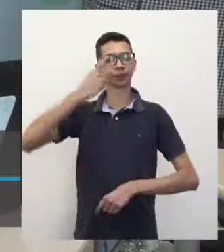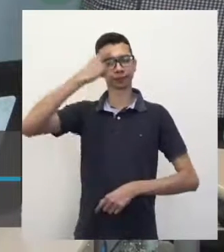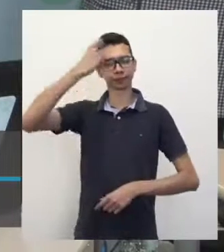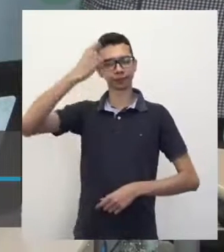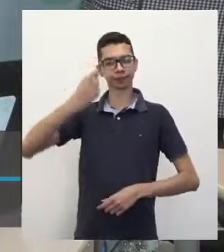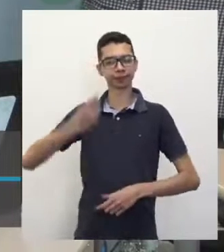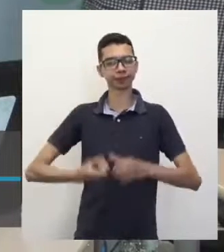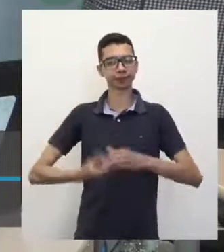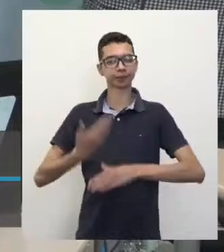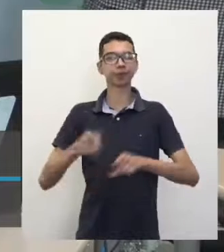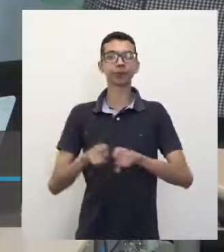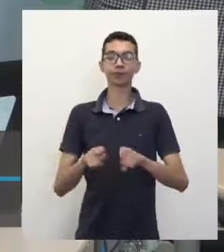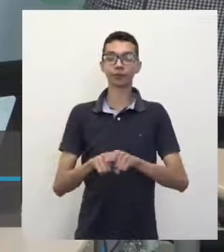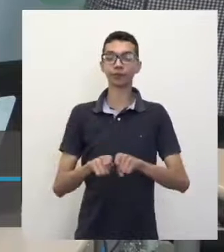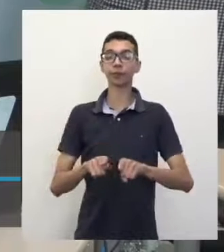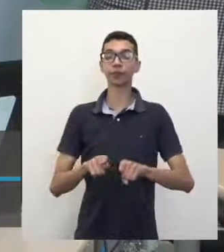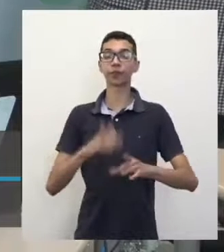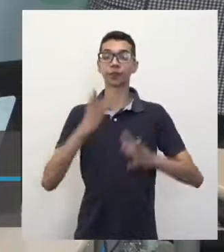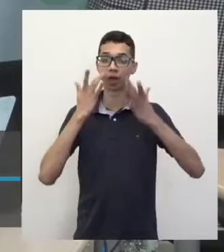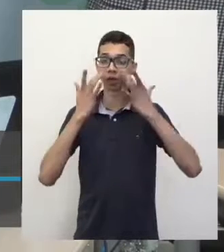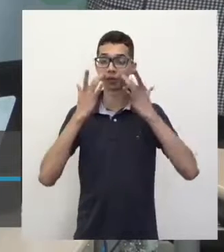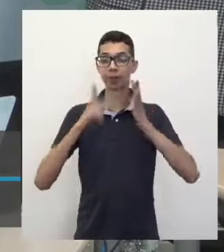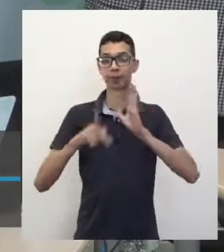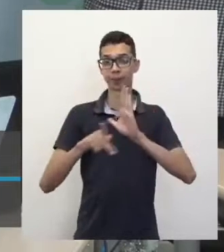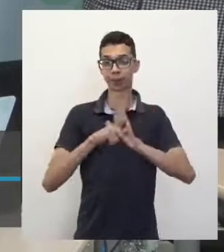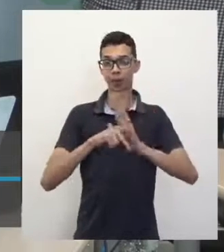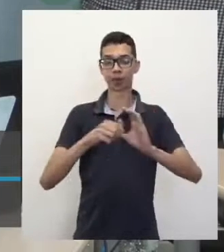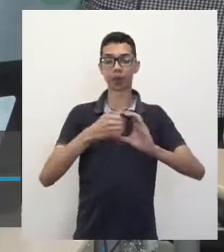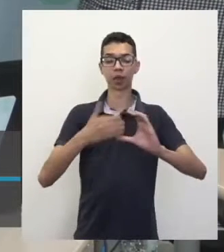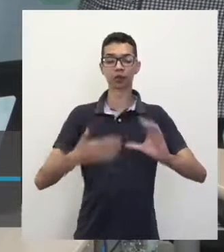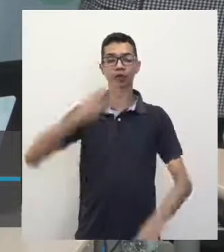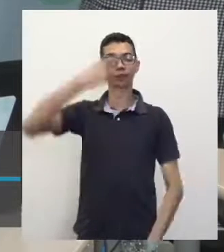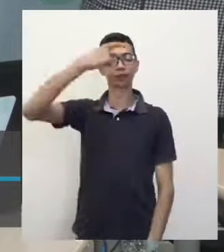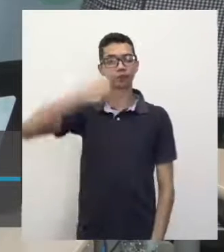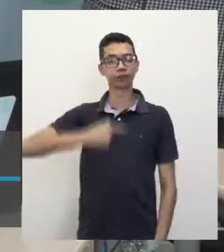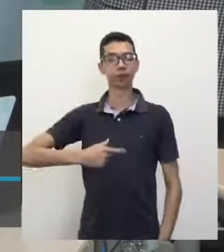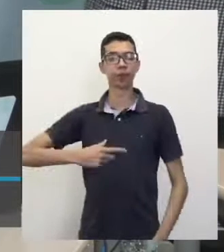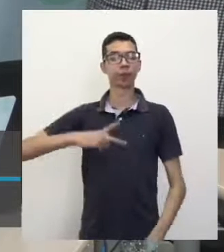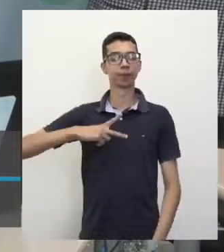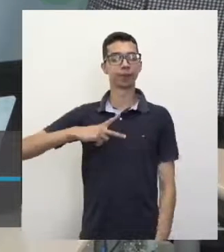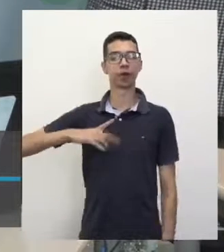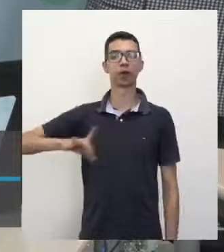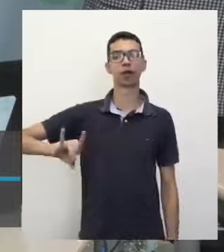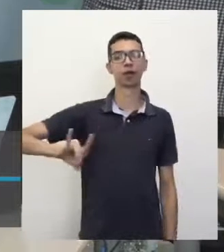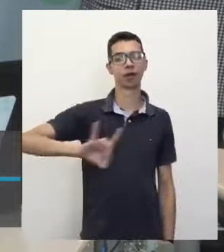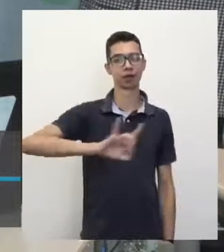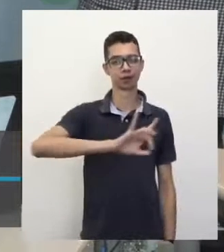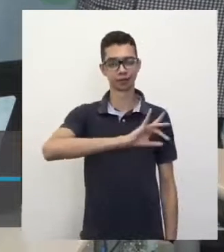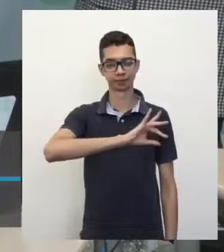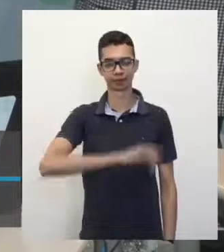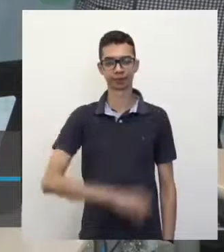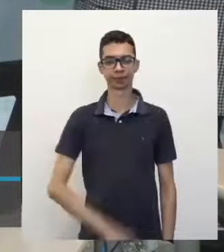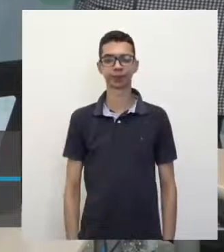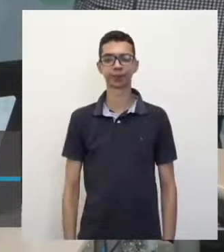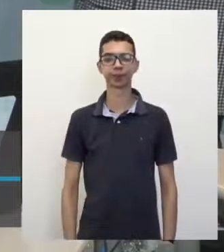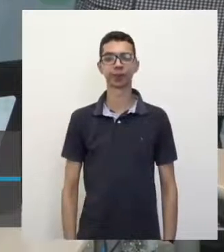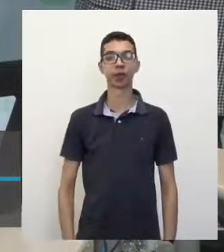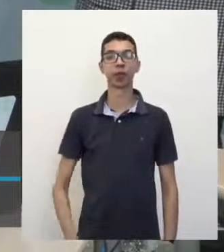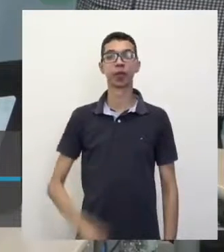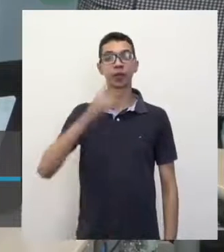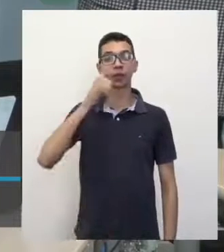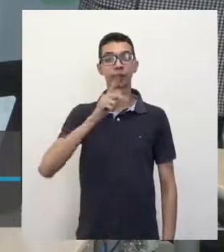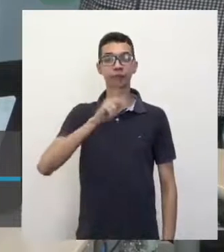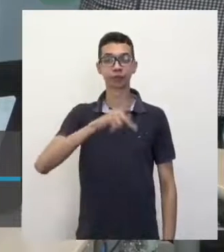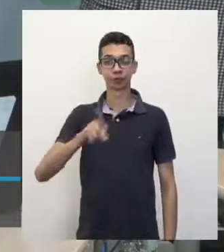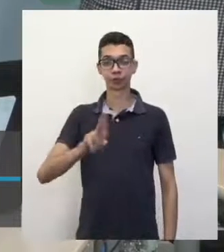de produção artística própria e característica pessoal de cada um, tá? Essa primeira lá da Camila. O professor Antônio ele